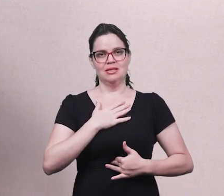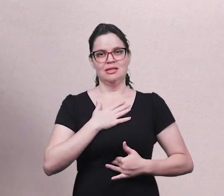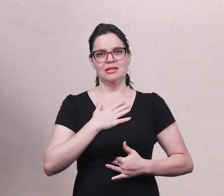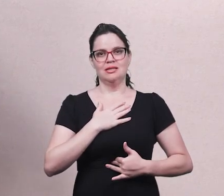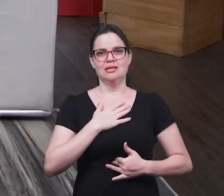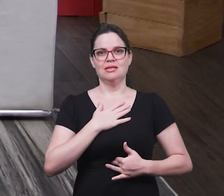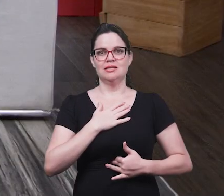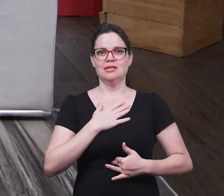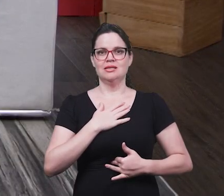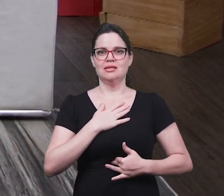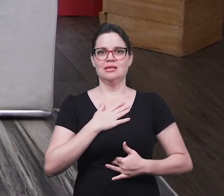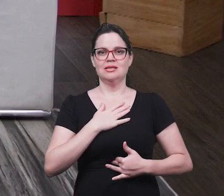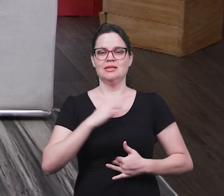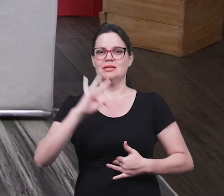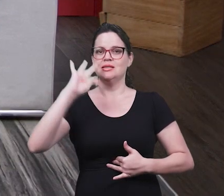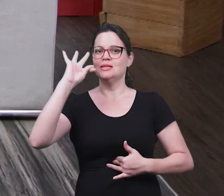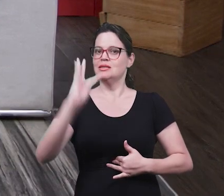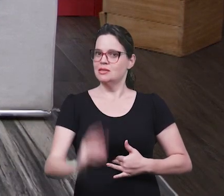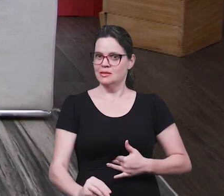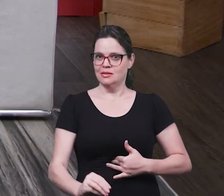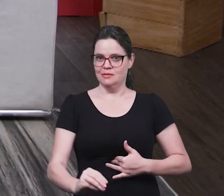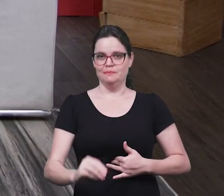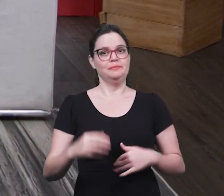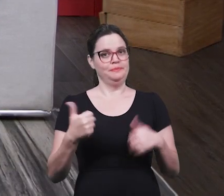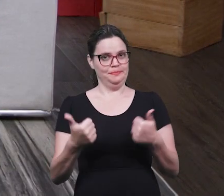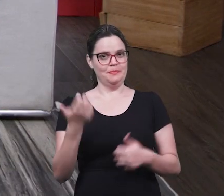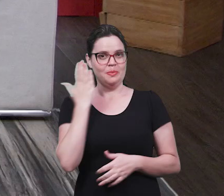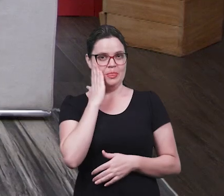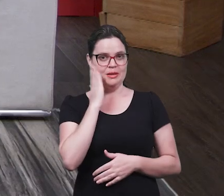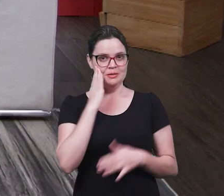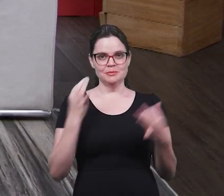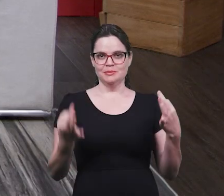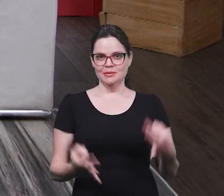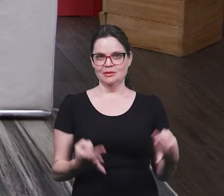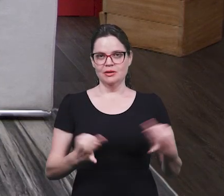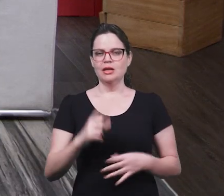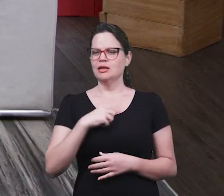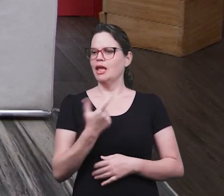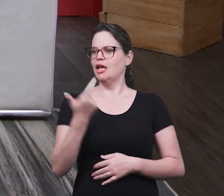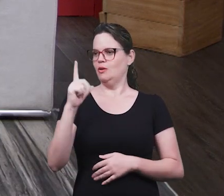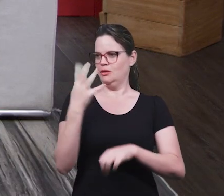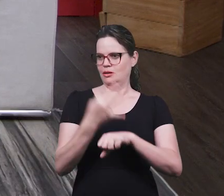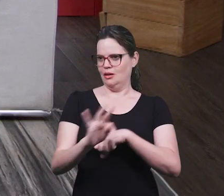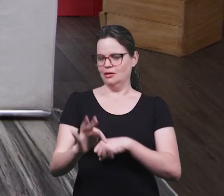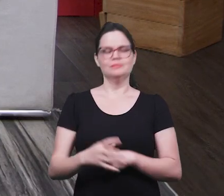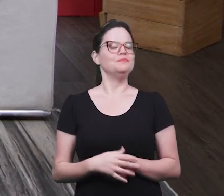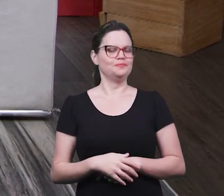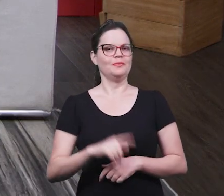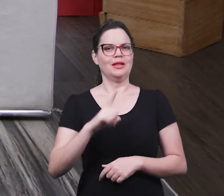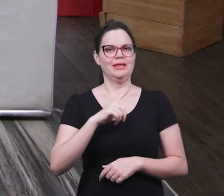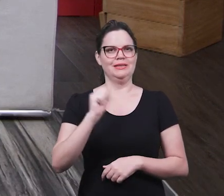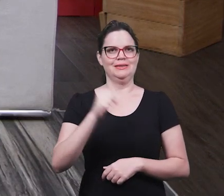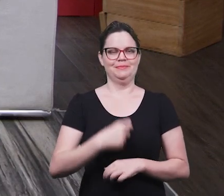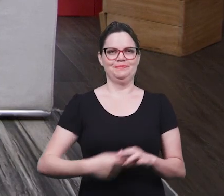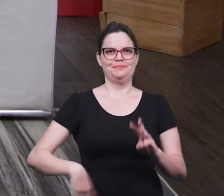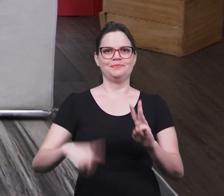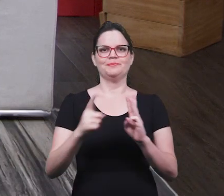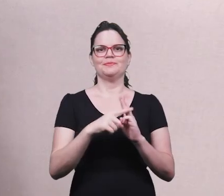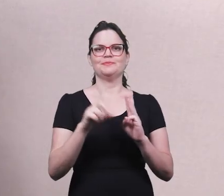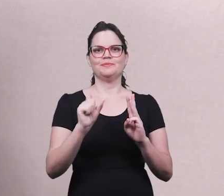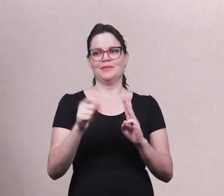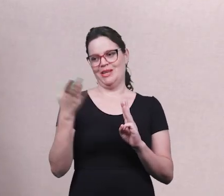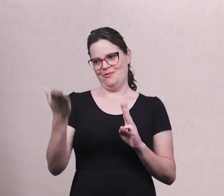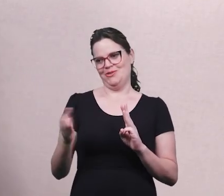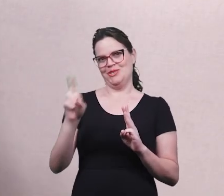Até esvaziar todo o ar. Até esvaziar todo o ar. Certo, perfeito, adorei. Tem outra técnica? Tem. Aí a